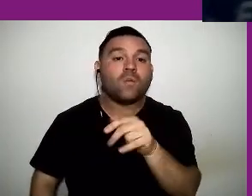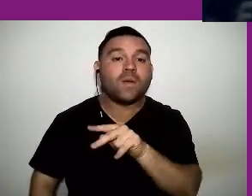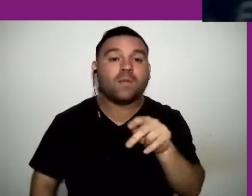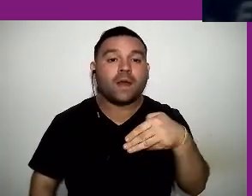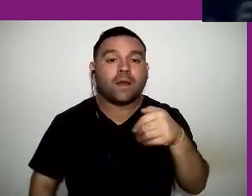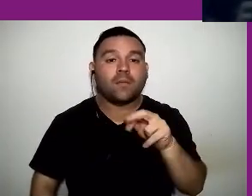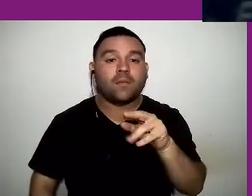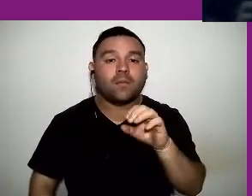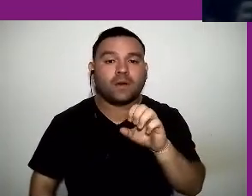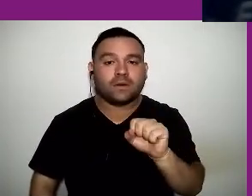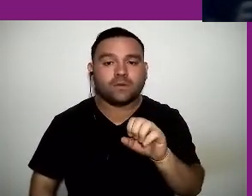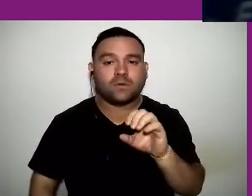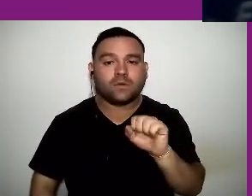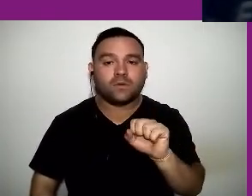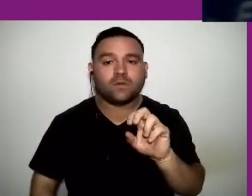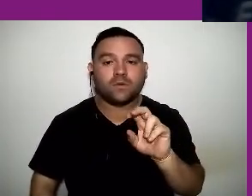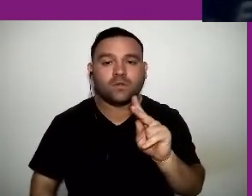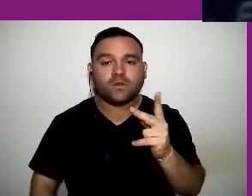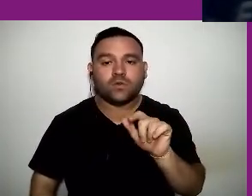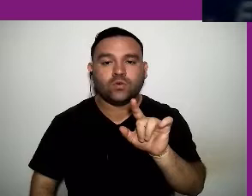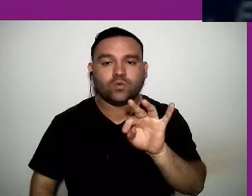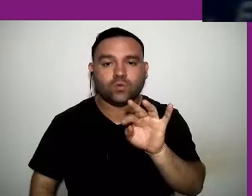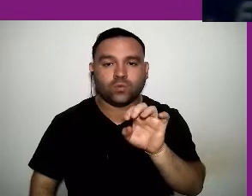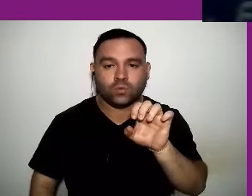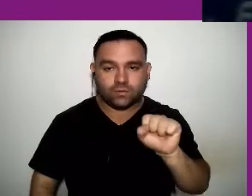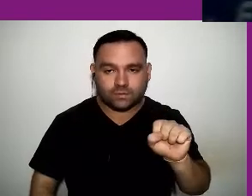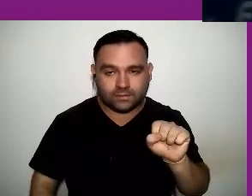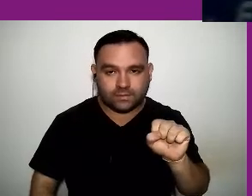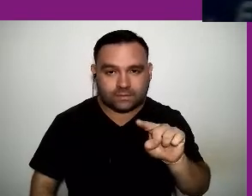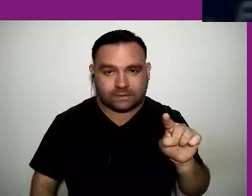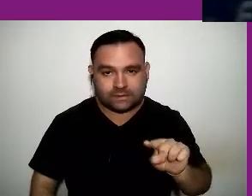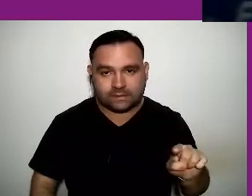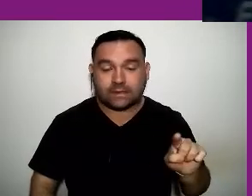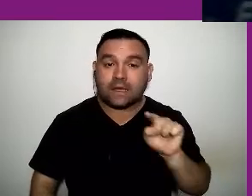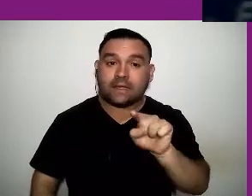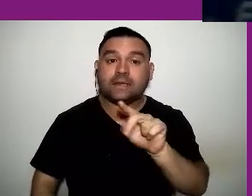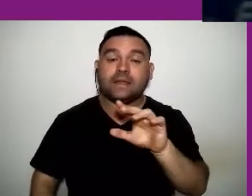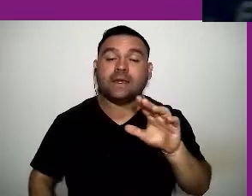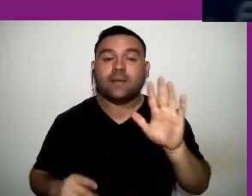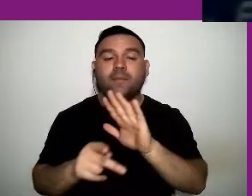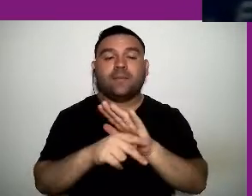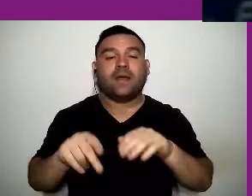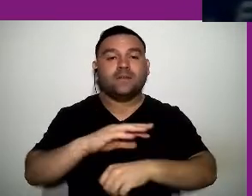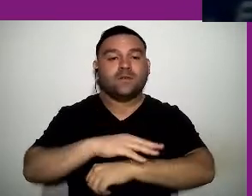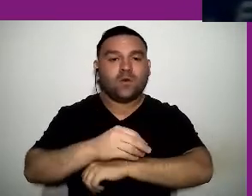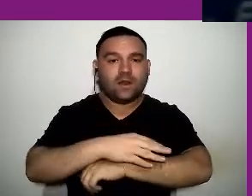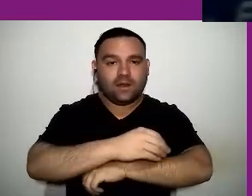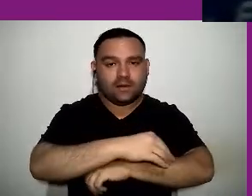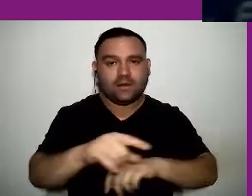professor Marcos Schultz. O professor Marcos Schultz, ele não só da Holanda,